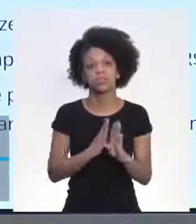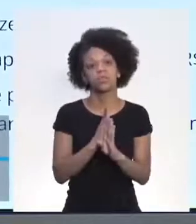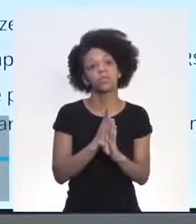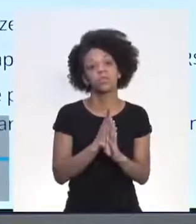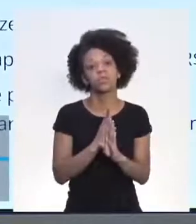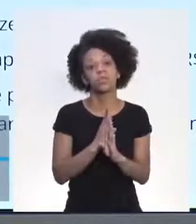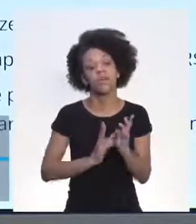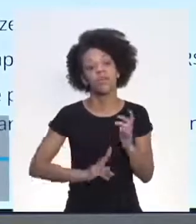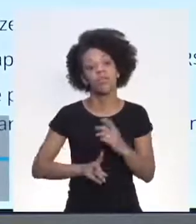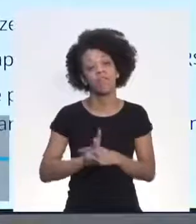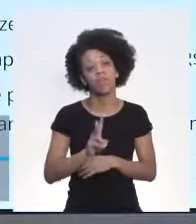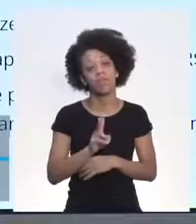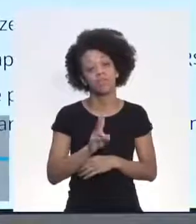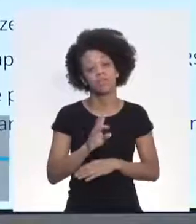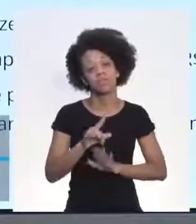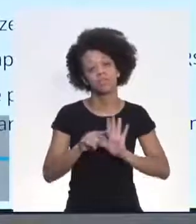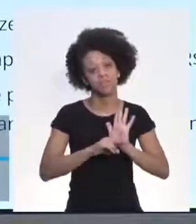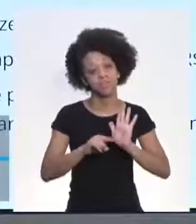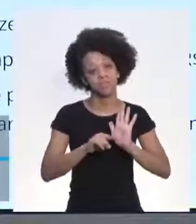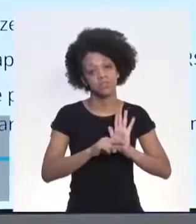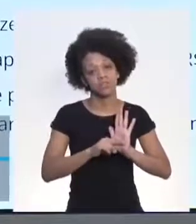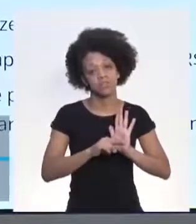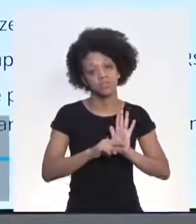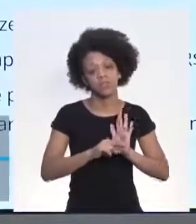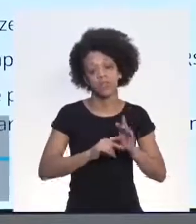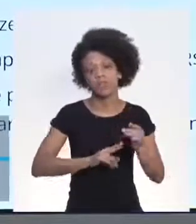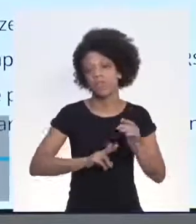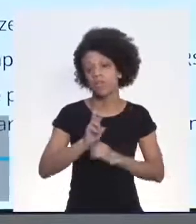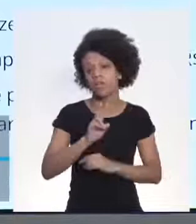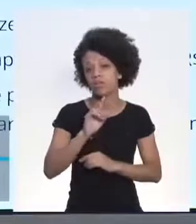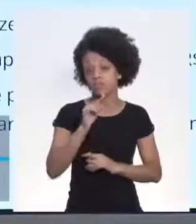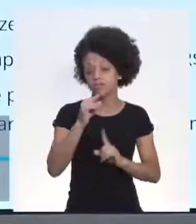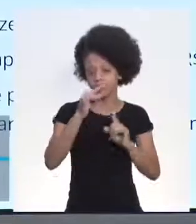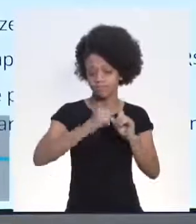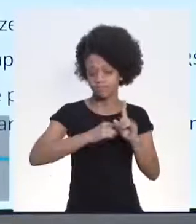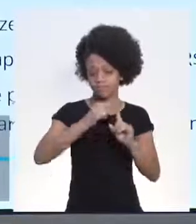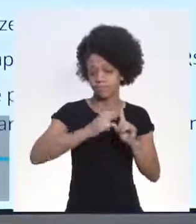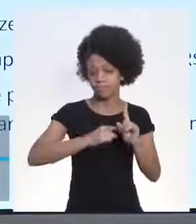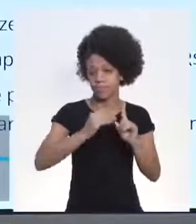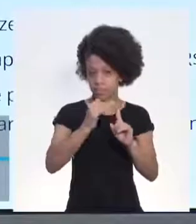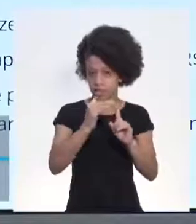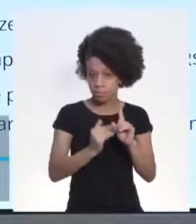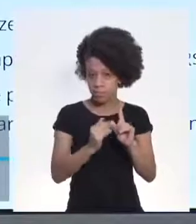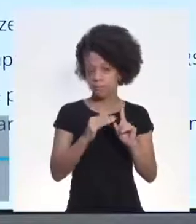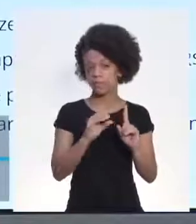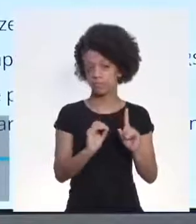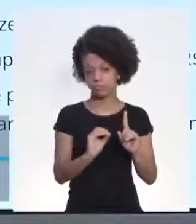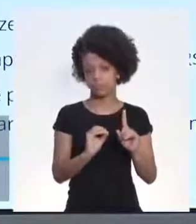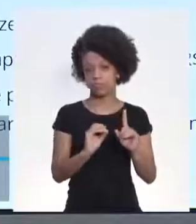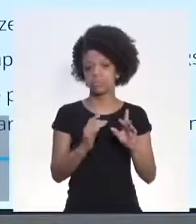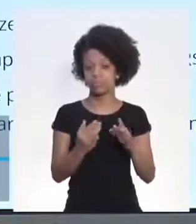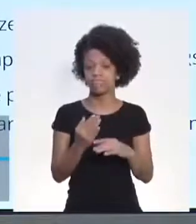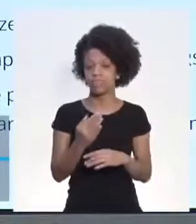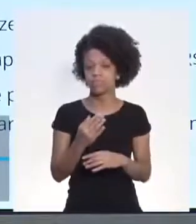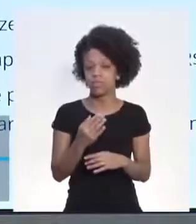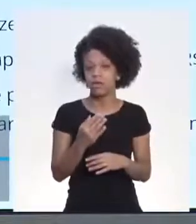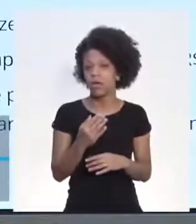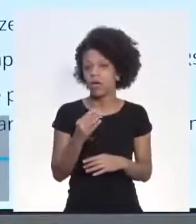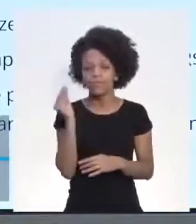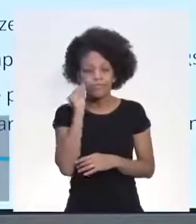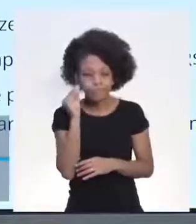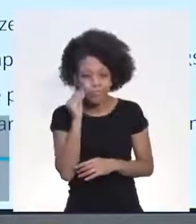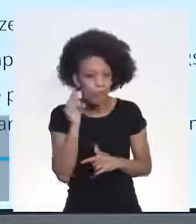Encontrar valores negativos, ou seja, valores abaixo de 0. Então, você vai lá, procura em algum